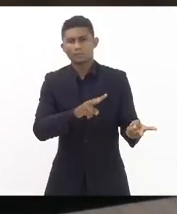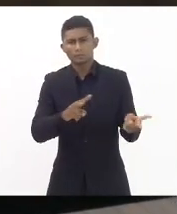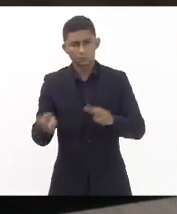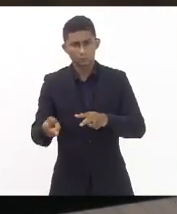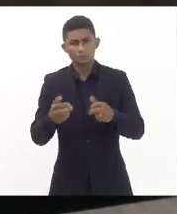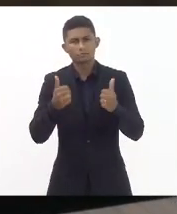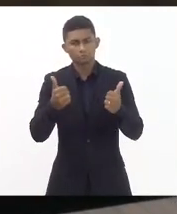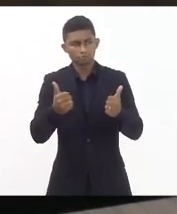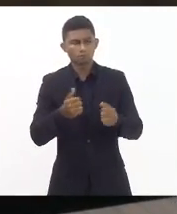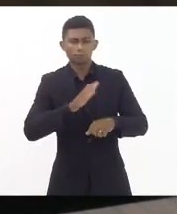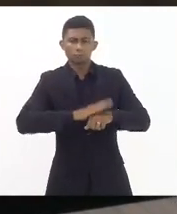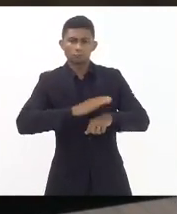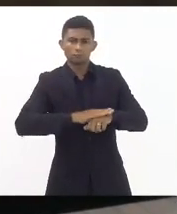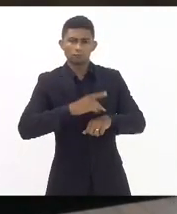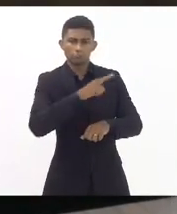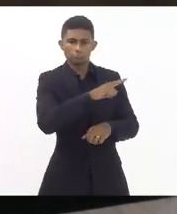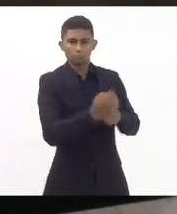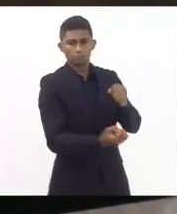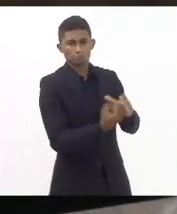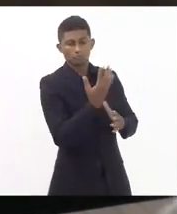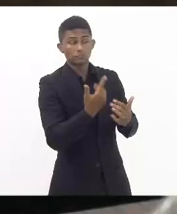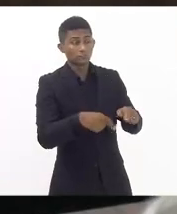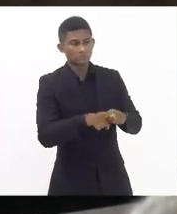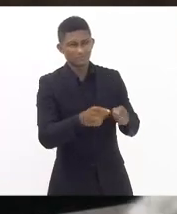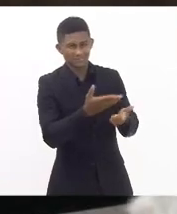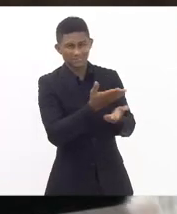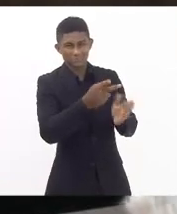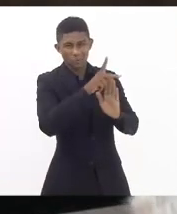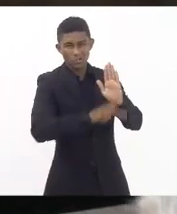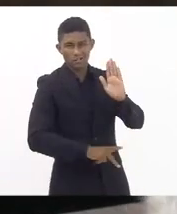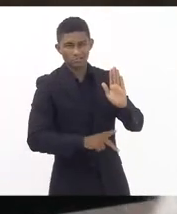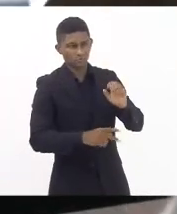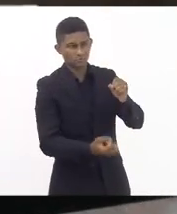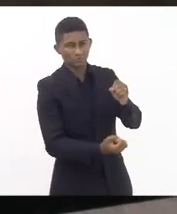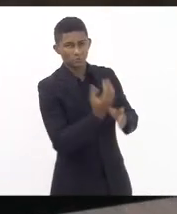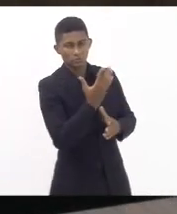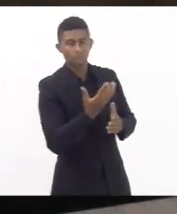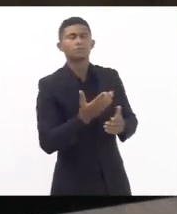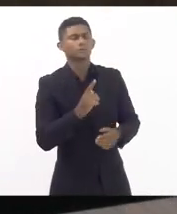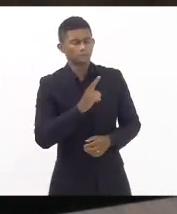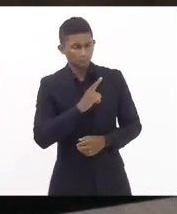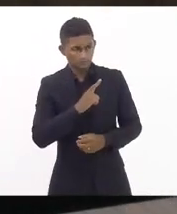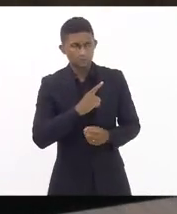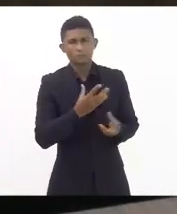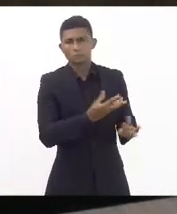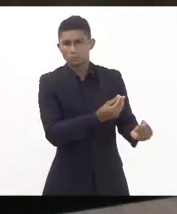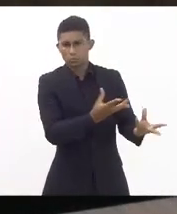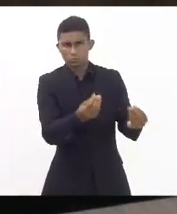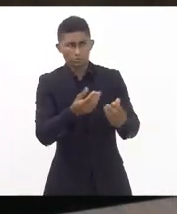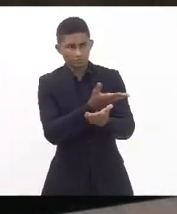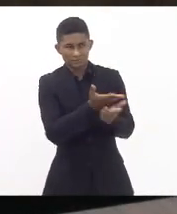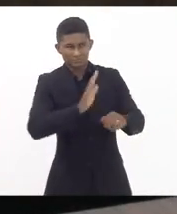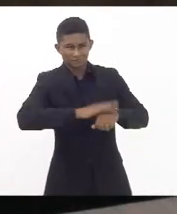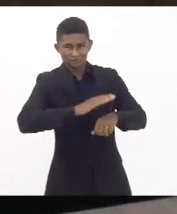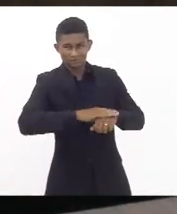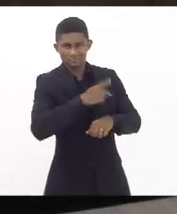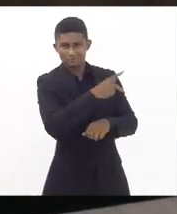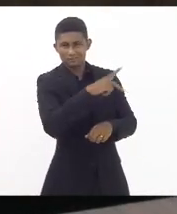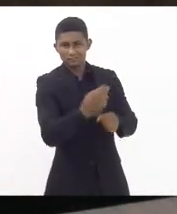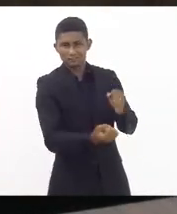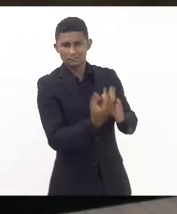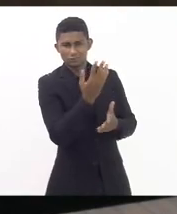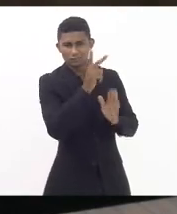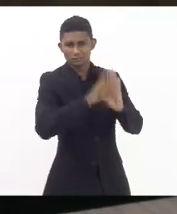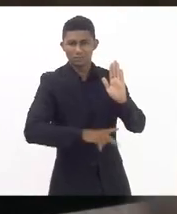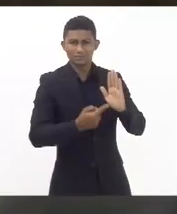pela autora e pelos autores do projeto. Na verdade, muitos são os autores deste projeto.